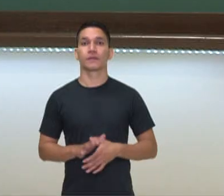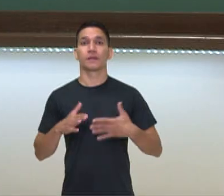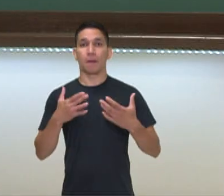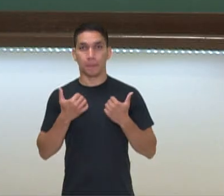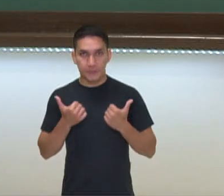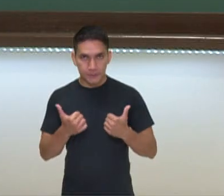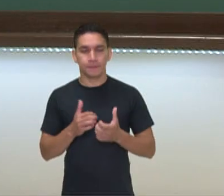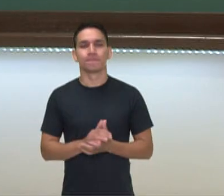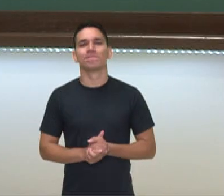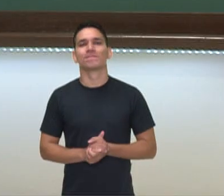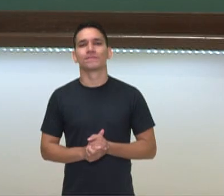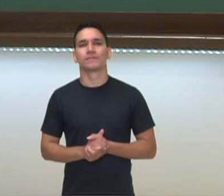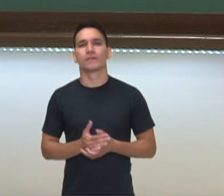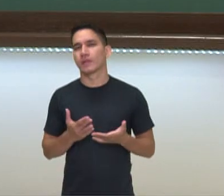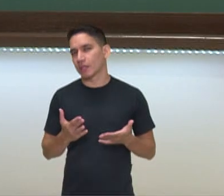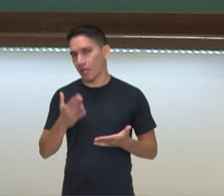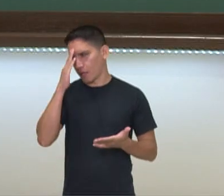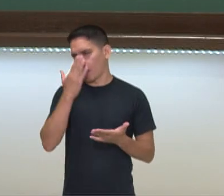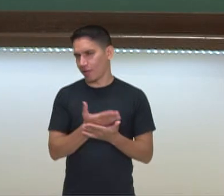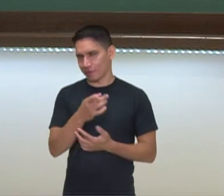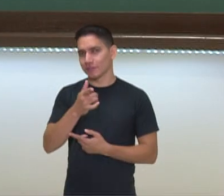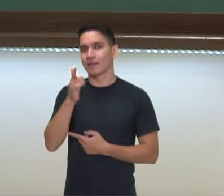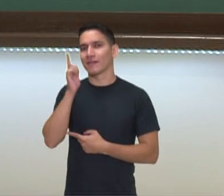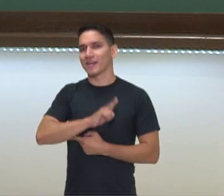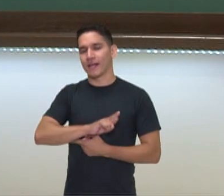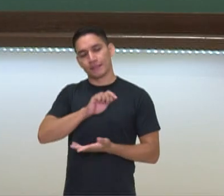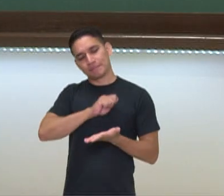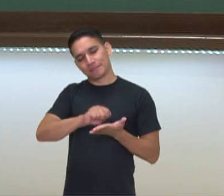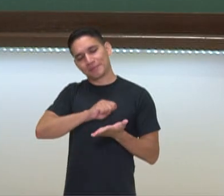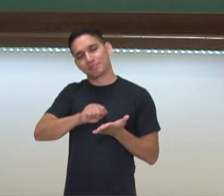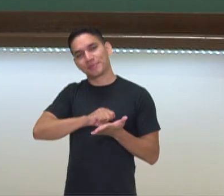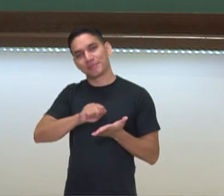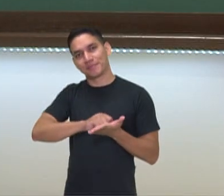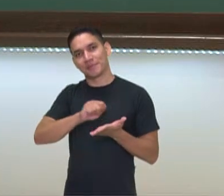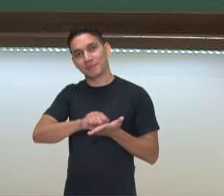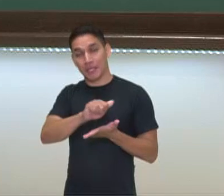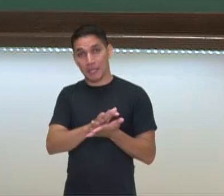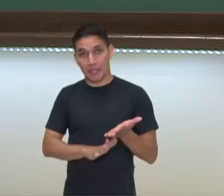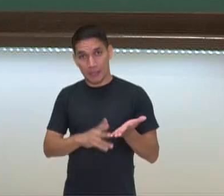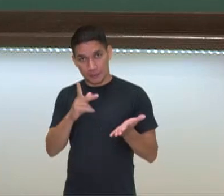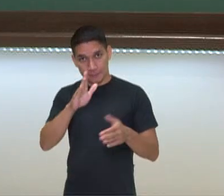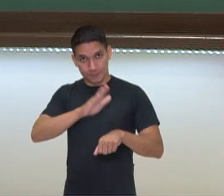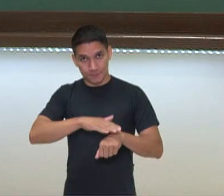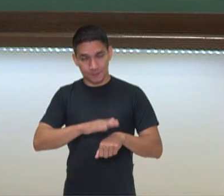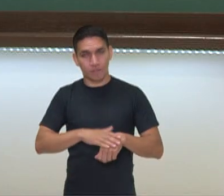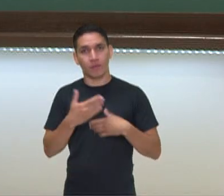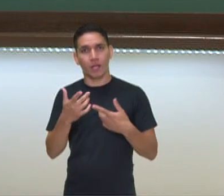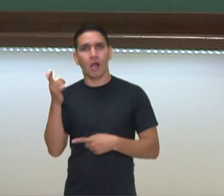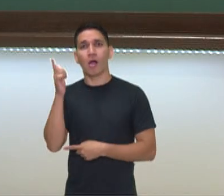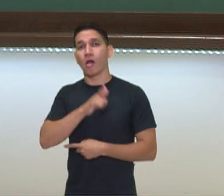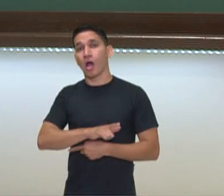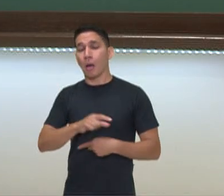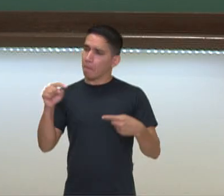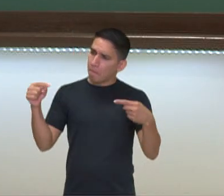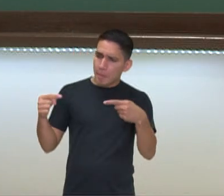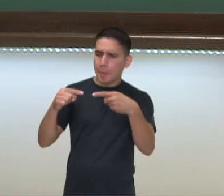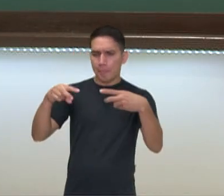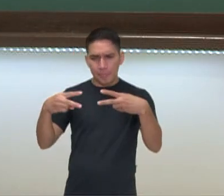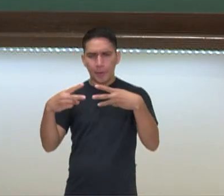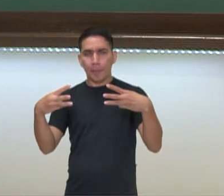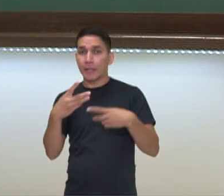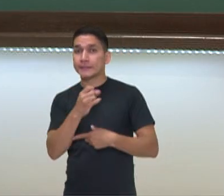Muito bem, acredito que você tenha realizado aí essa atividade no seu caderno e para que você possa conferir se aquilo que